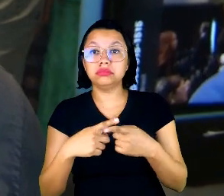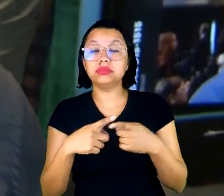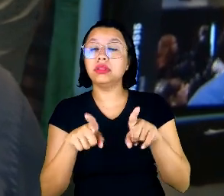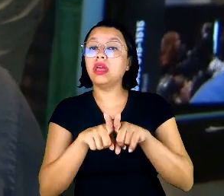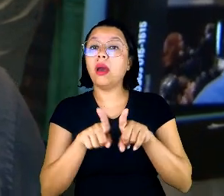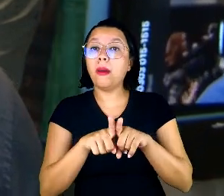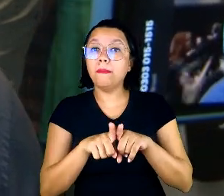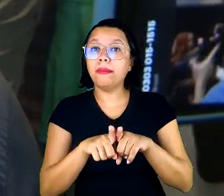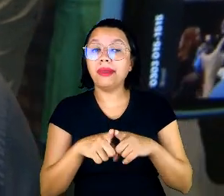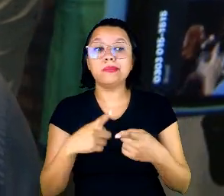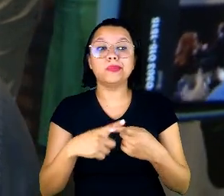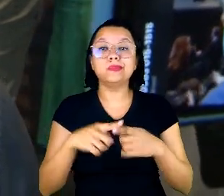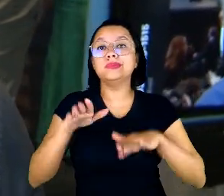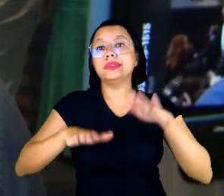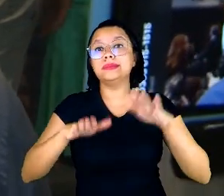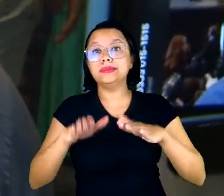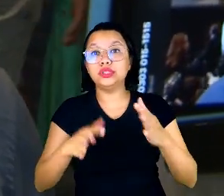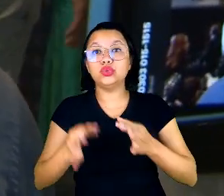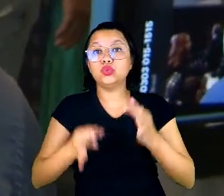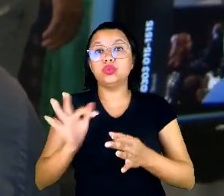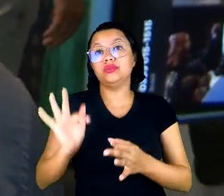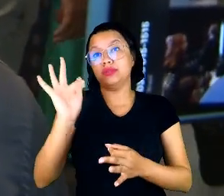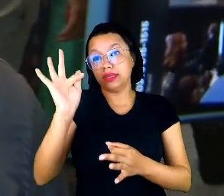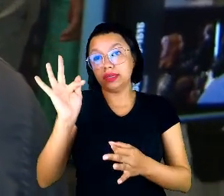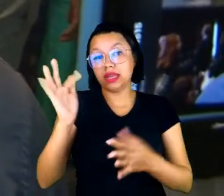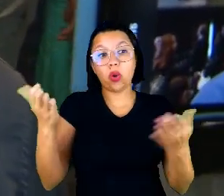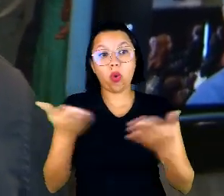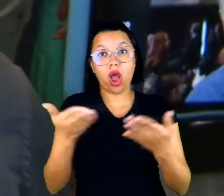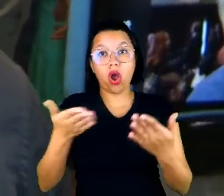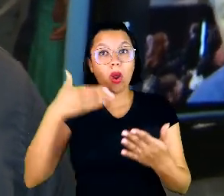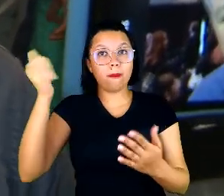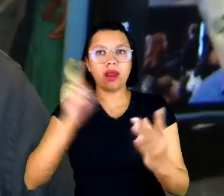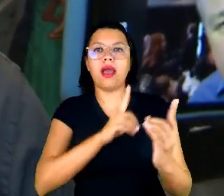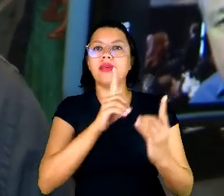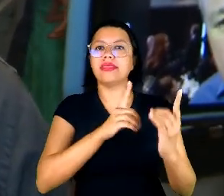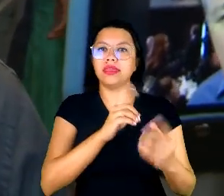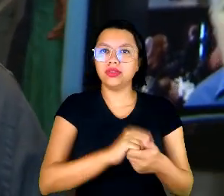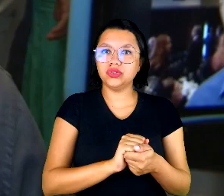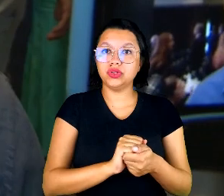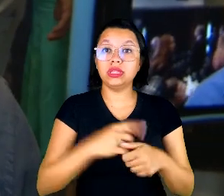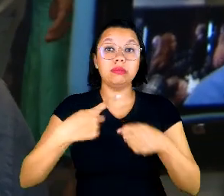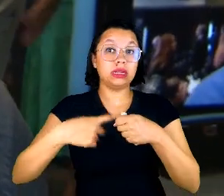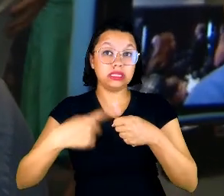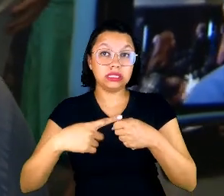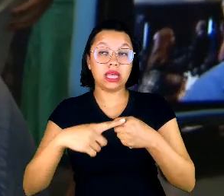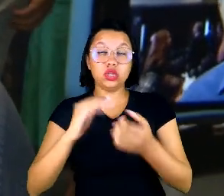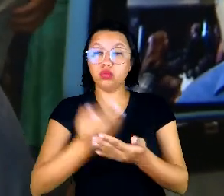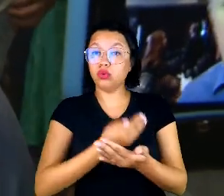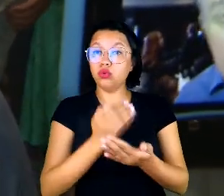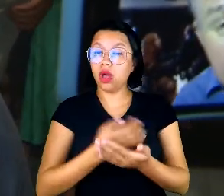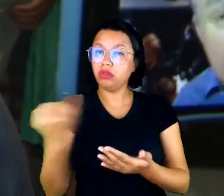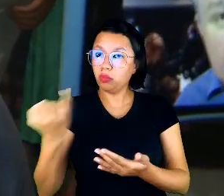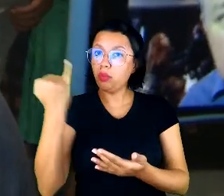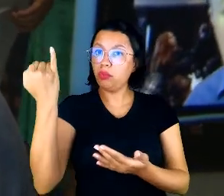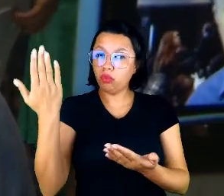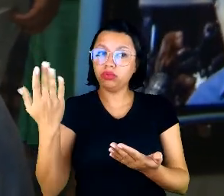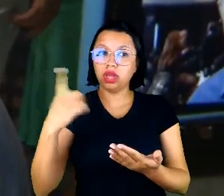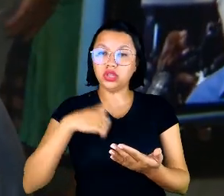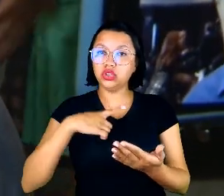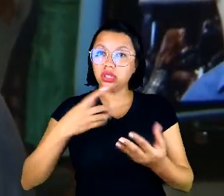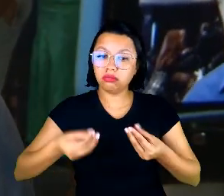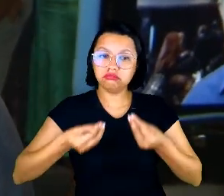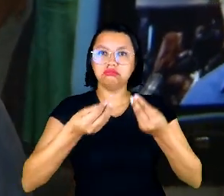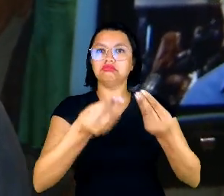depende muitas vezes da Justiça Federal e que vai ser melhor atendida. E para a cidade de Botucatu, além de tudo isso, é importante porque a gente tem a